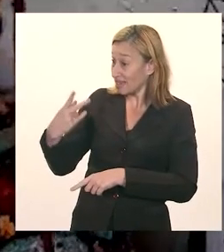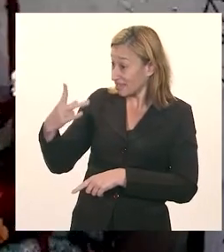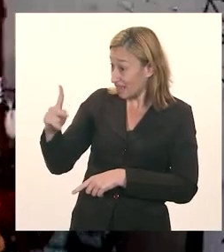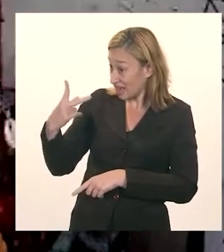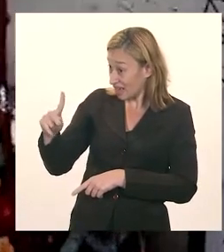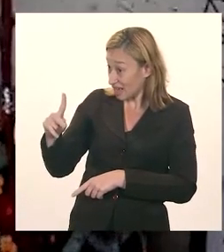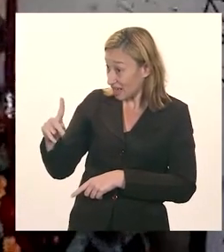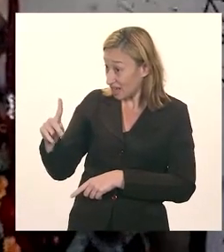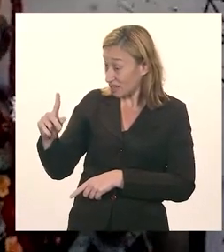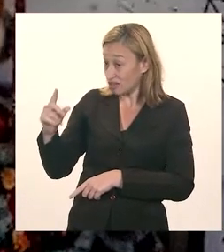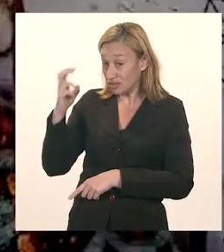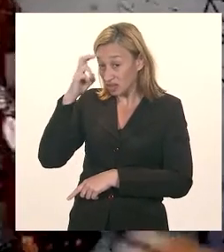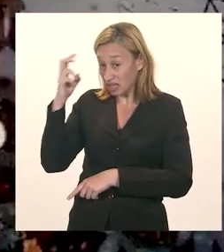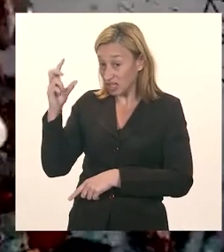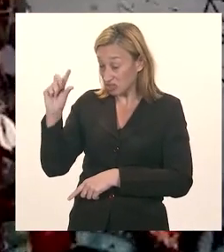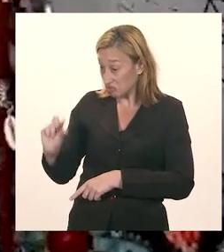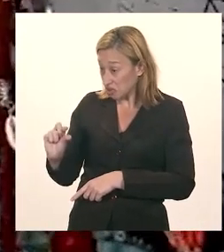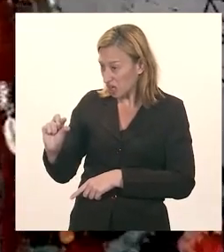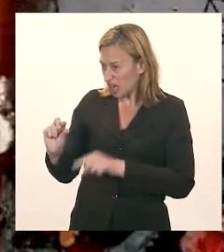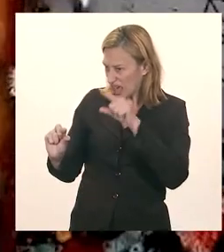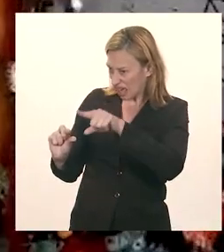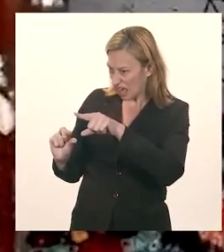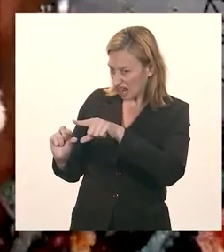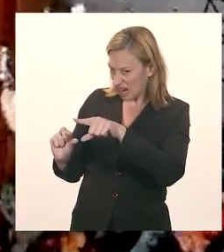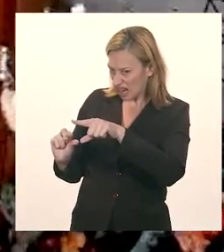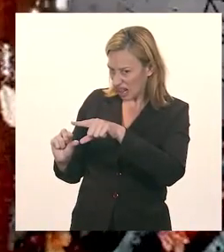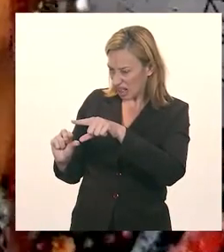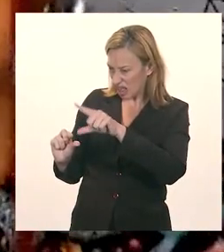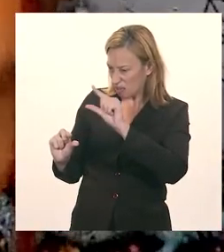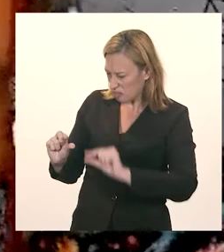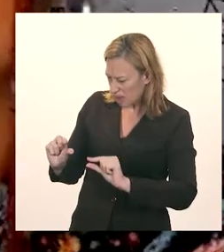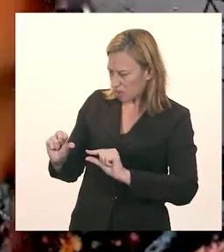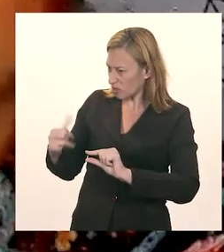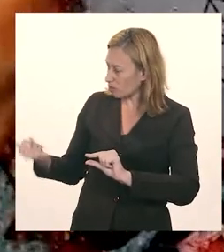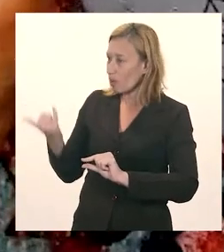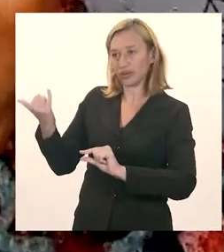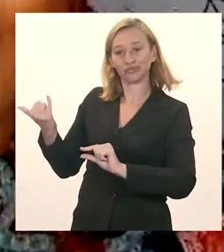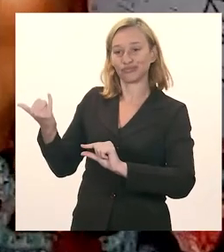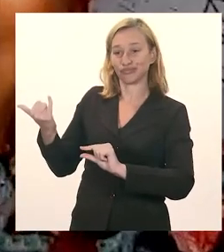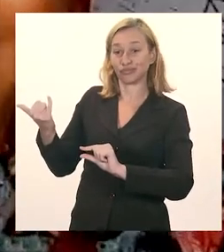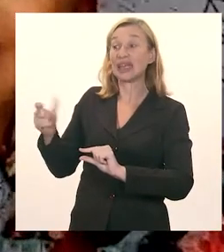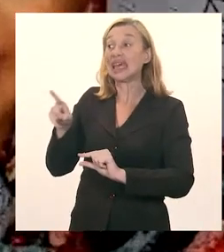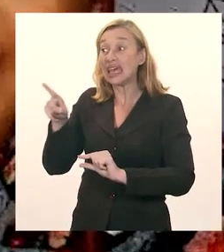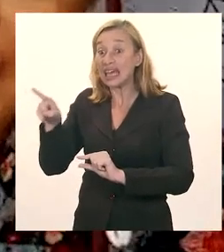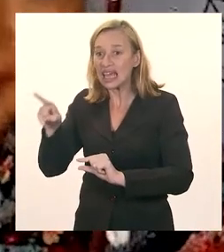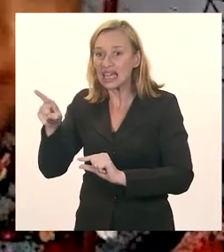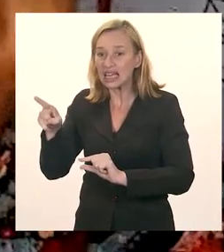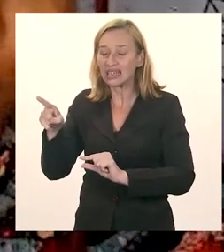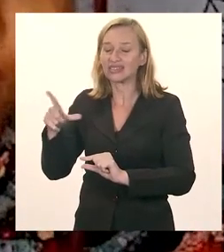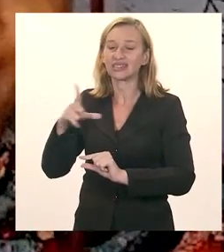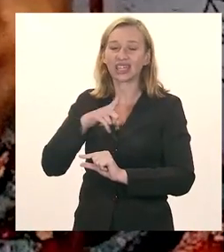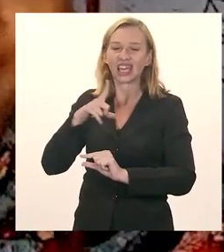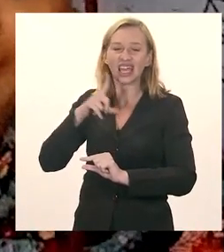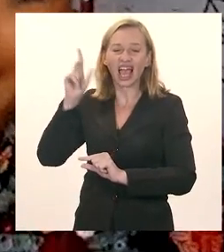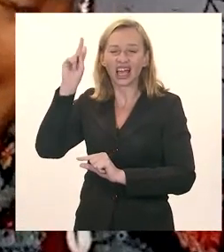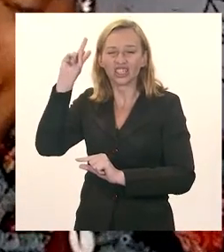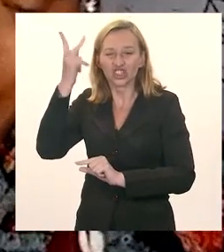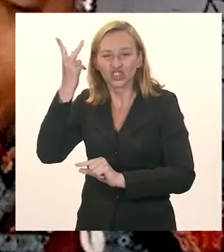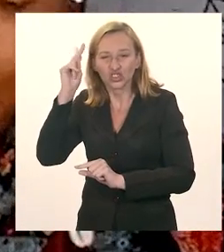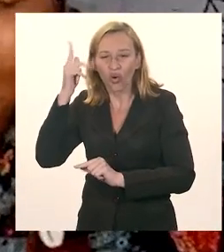deles menos inteligentes. Isso não faz deles menos importantes. Porque eles